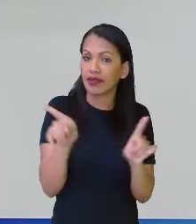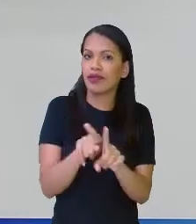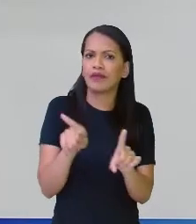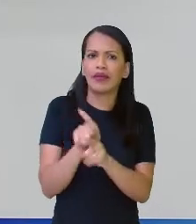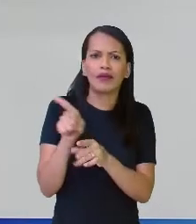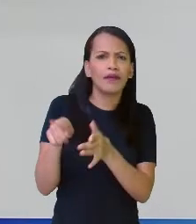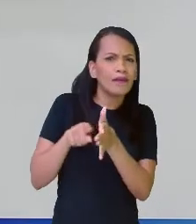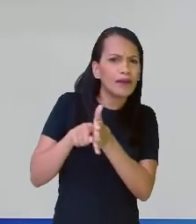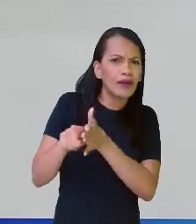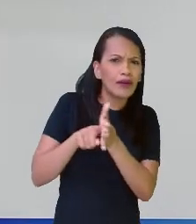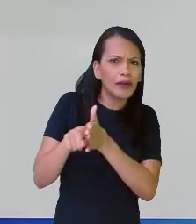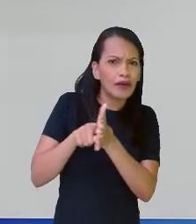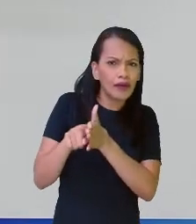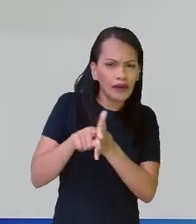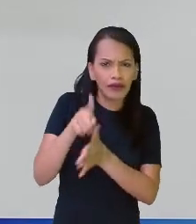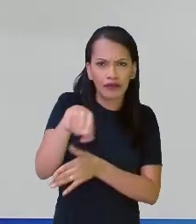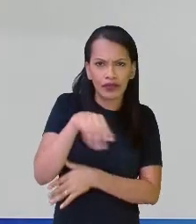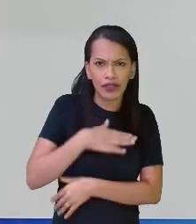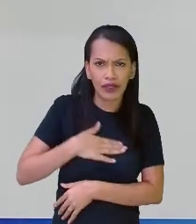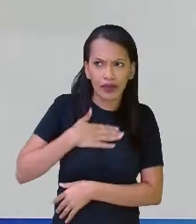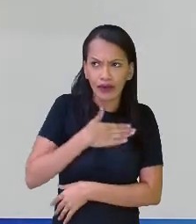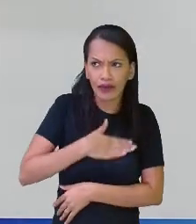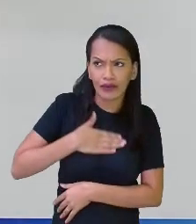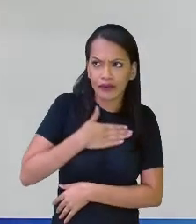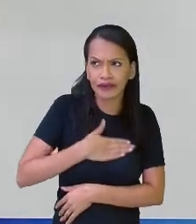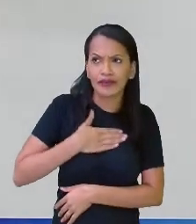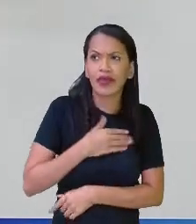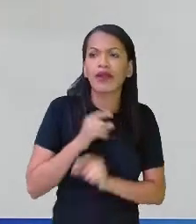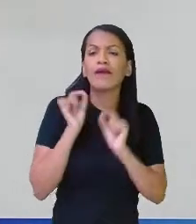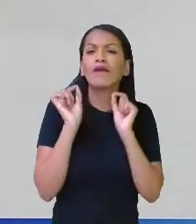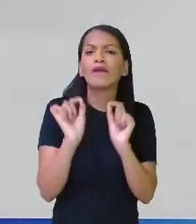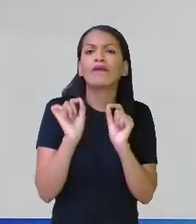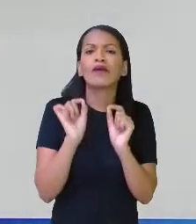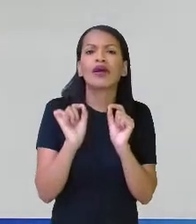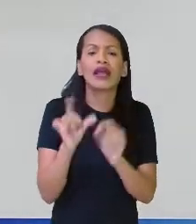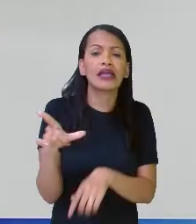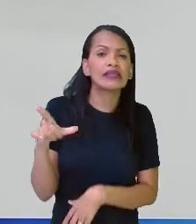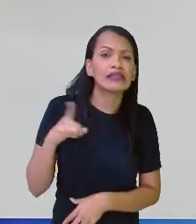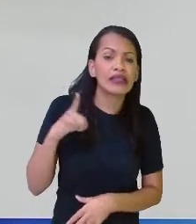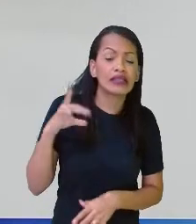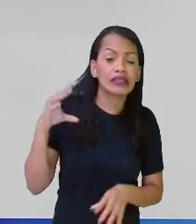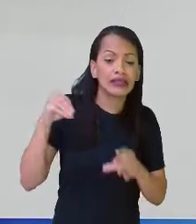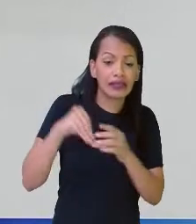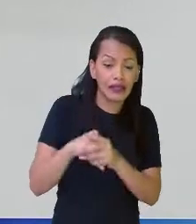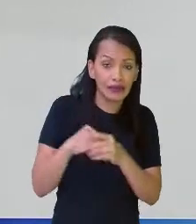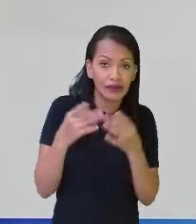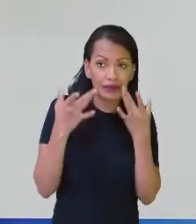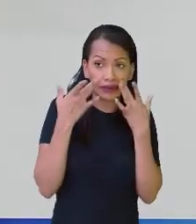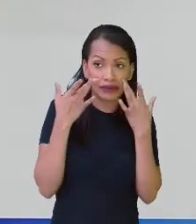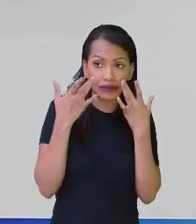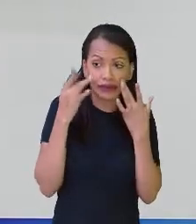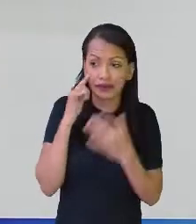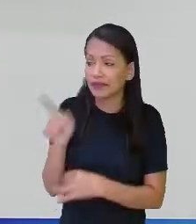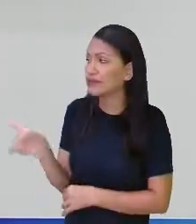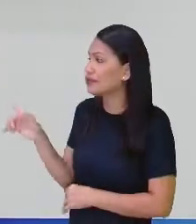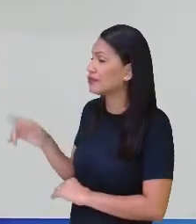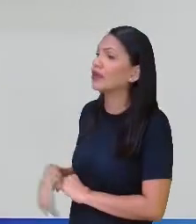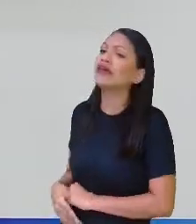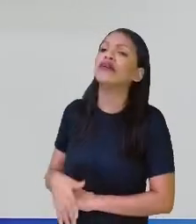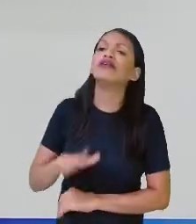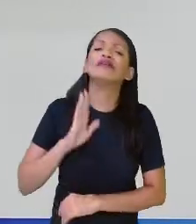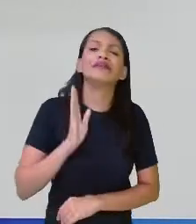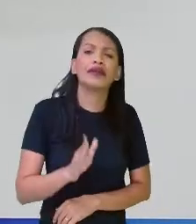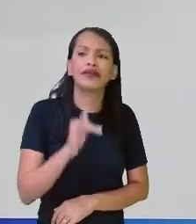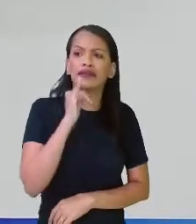vocês podem assistir alguma peça que vocês gostem, tá? E o que é que tem no teatro? Olha só, eu já falei aqui para